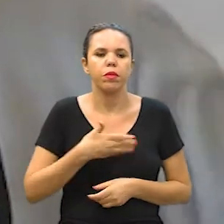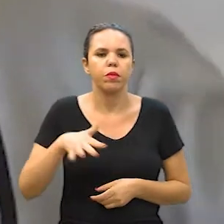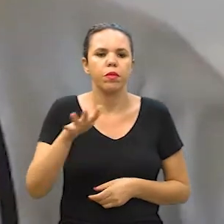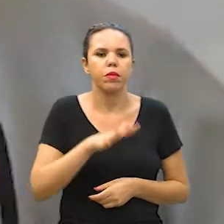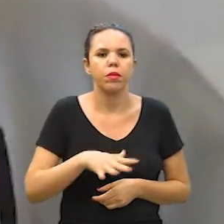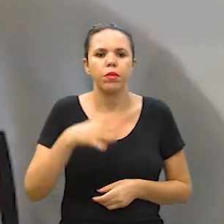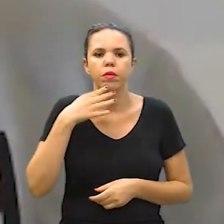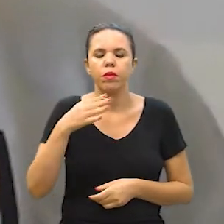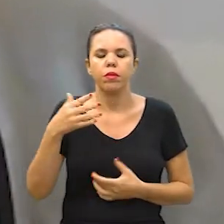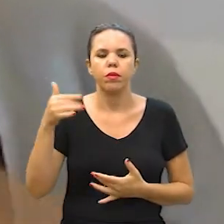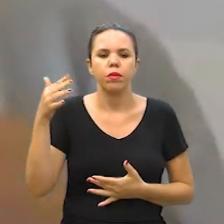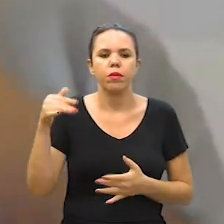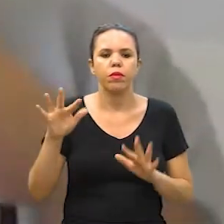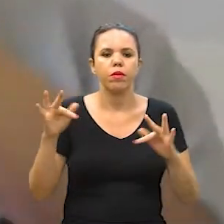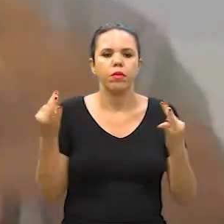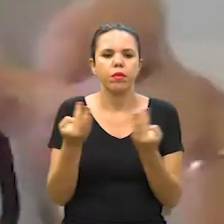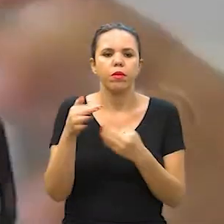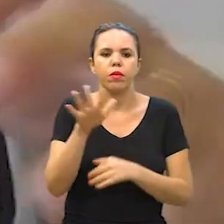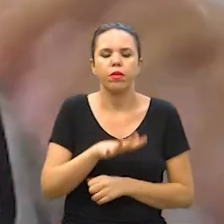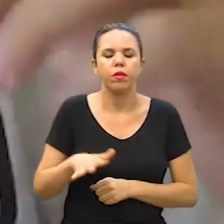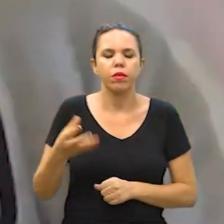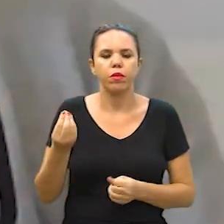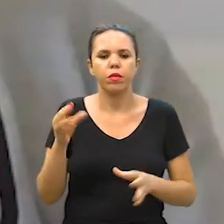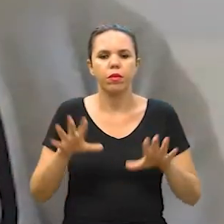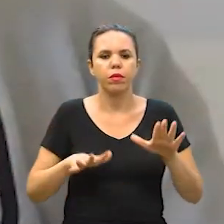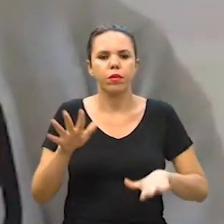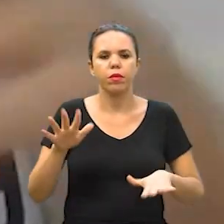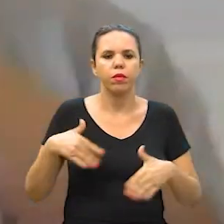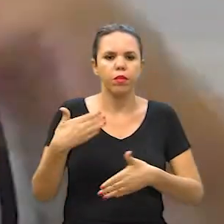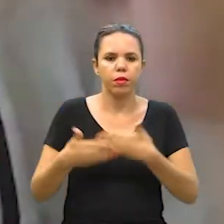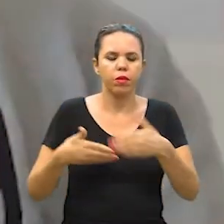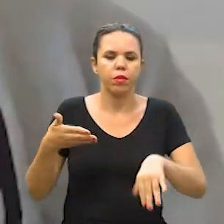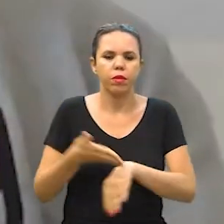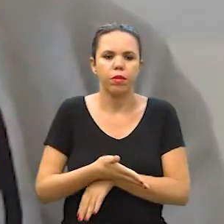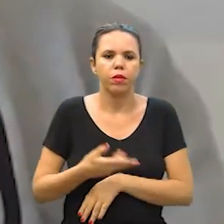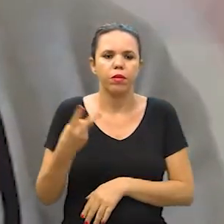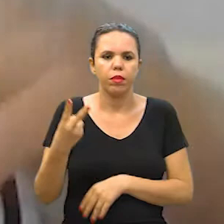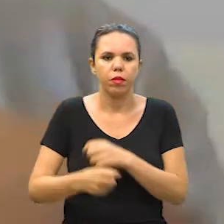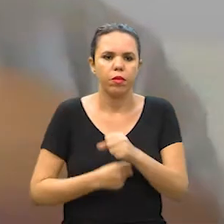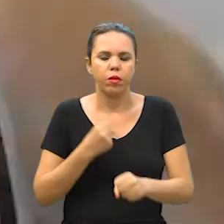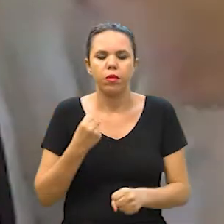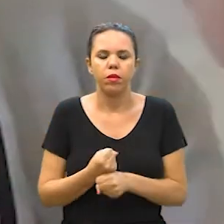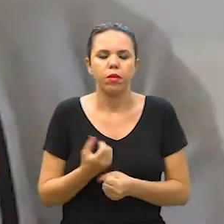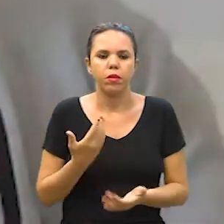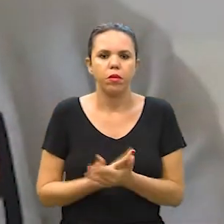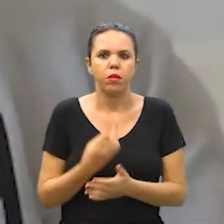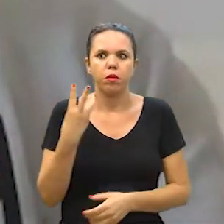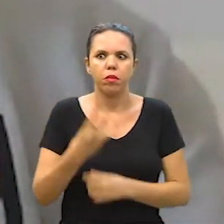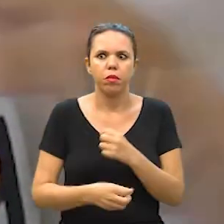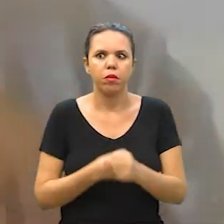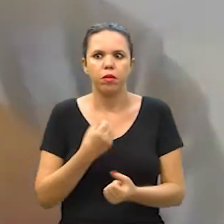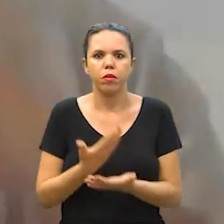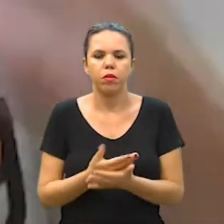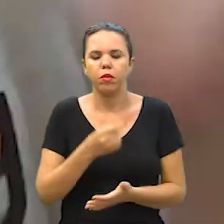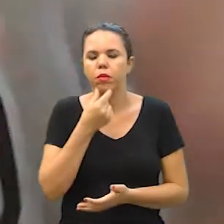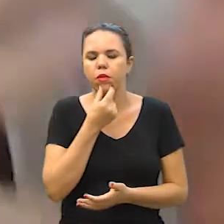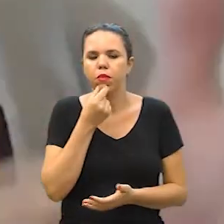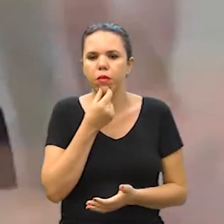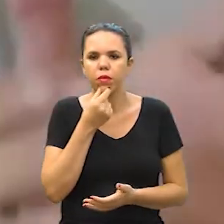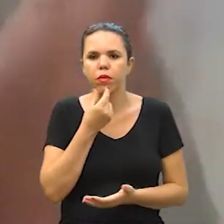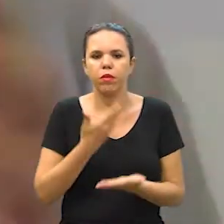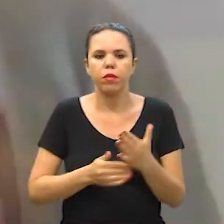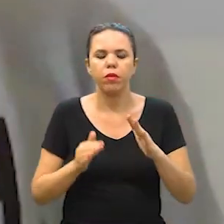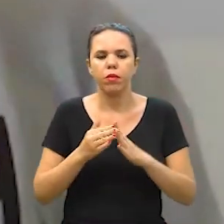amigos, conhecidos, familiares, que muitas vezes já frequentaram 2 anos, às vezes 3 anos,